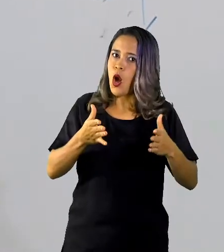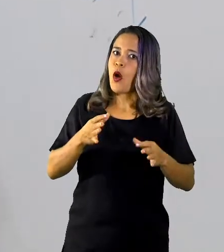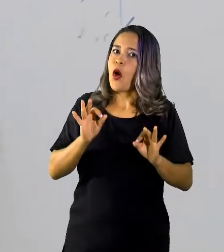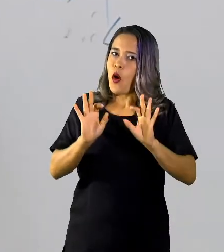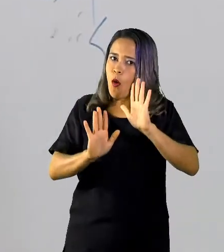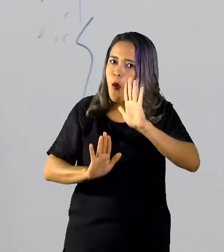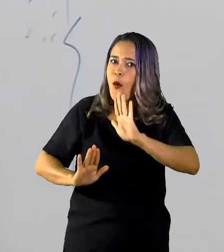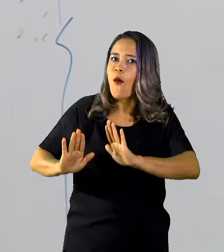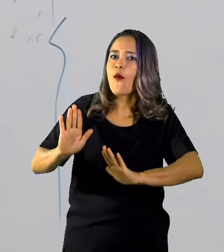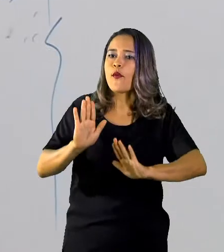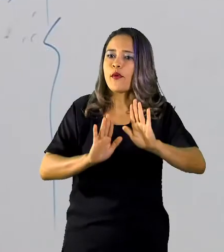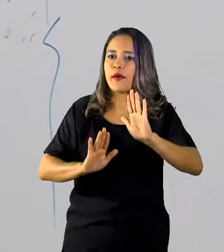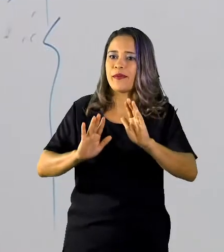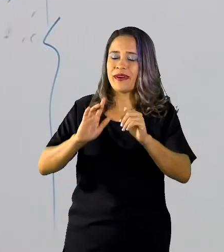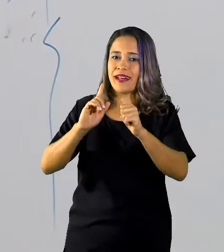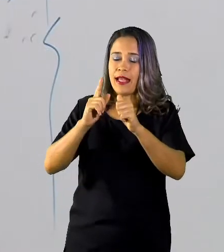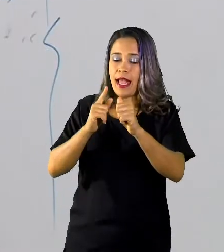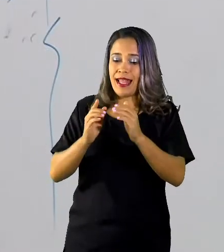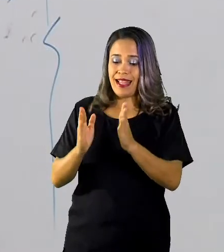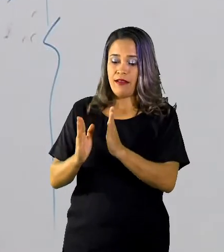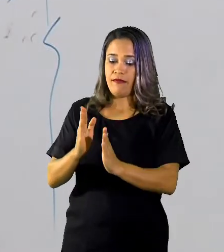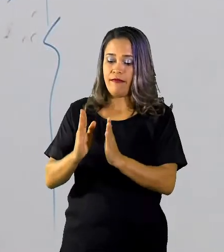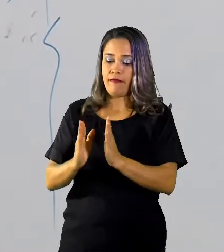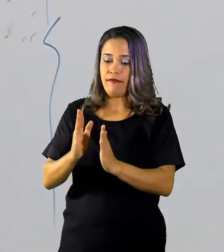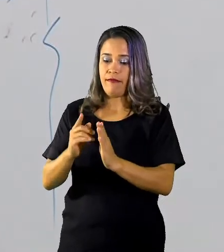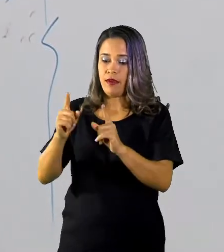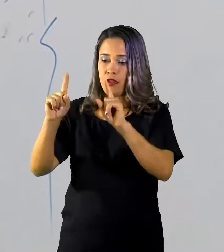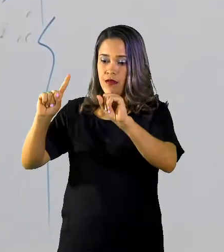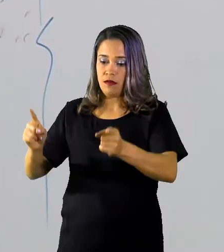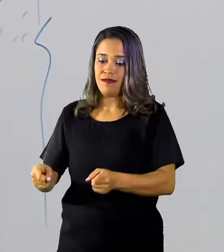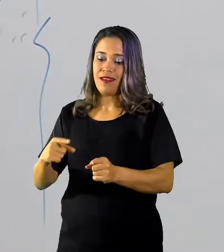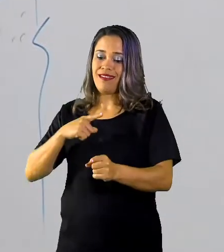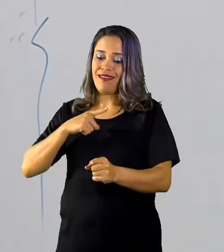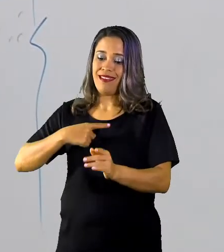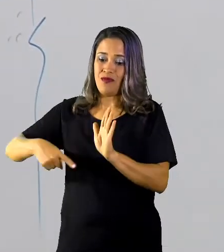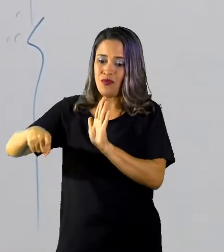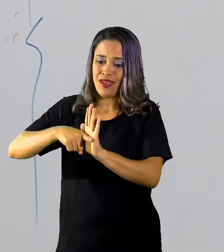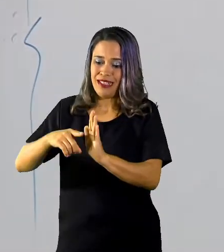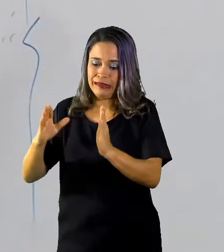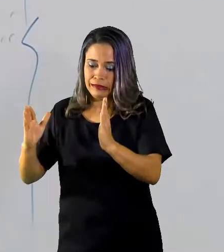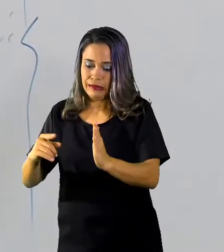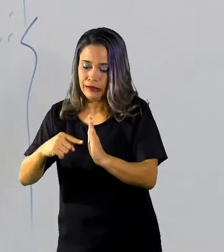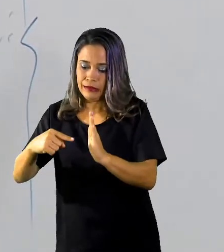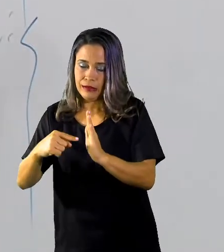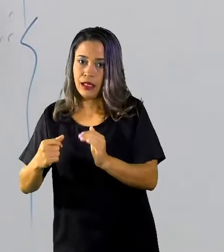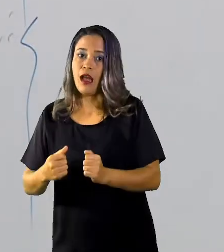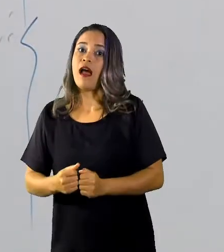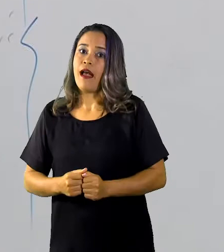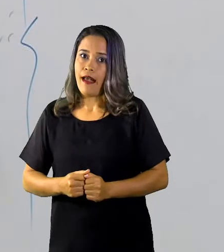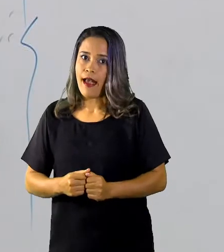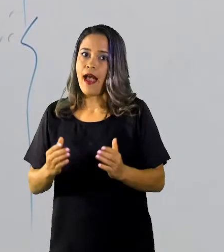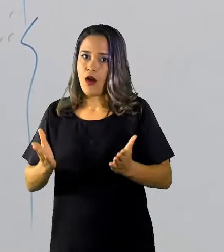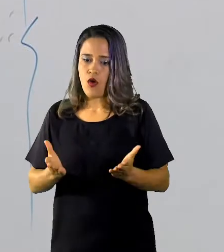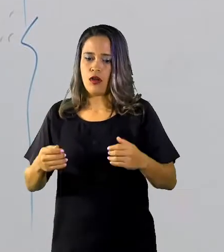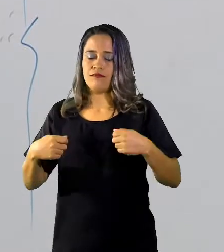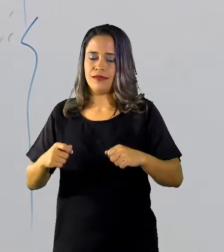porque na frente desse segundo parênteses eu tenho um sinal de menos. Então, eu vou inverter o sinal de todo mundo que